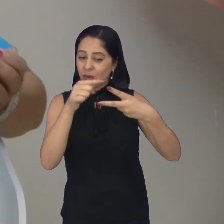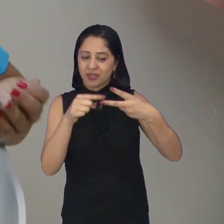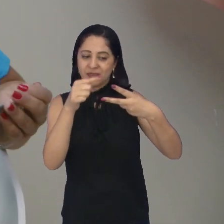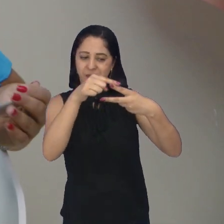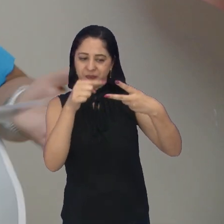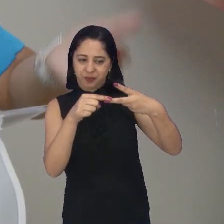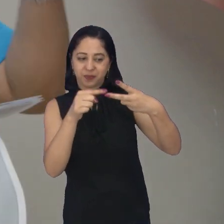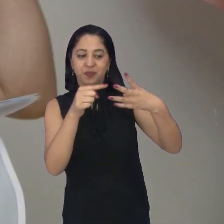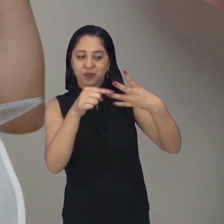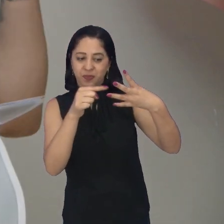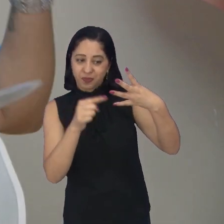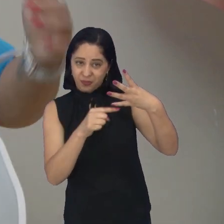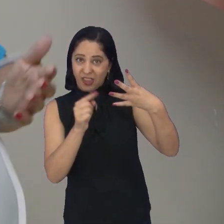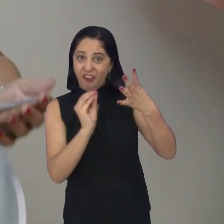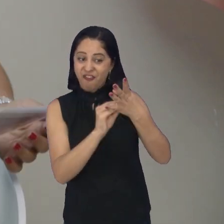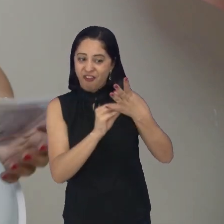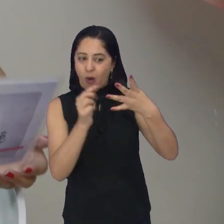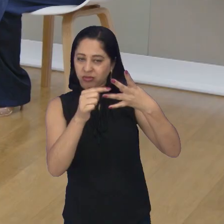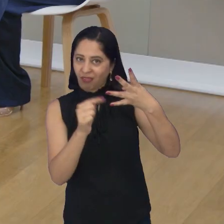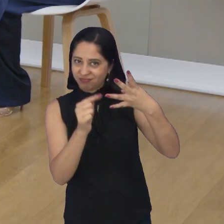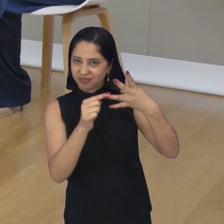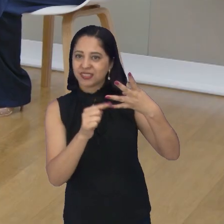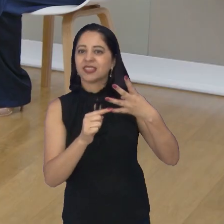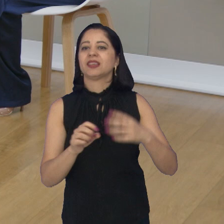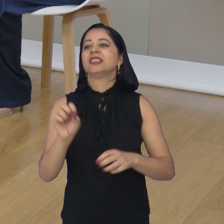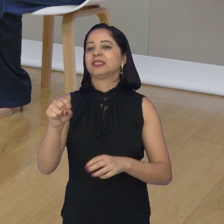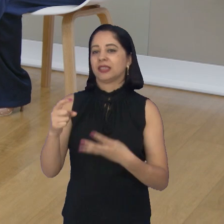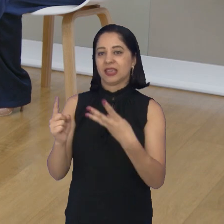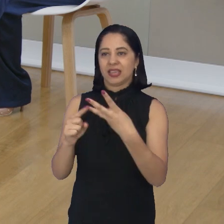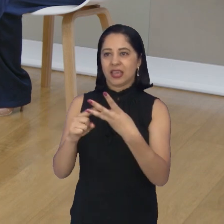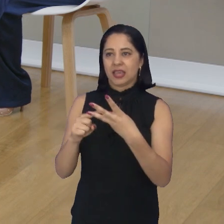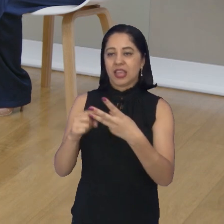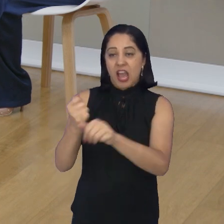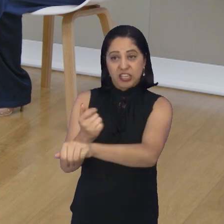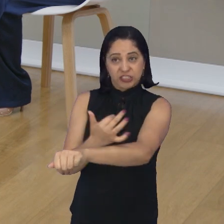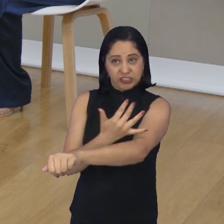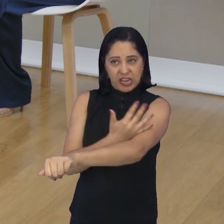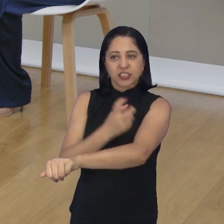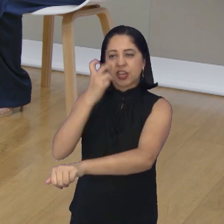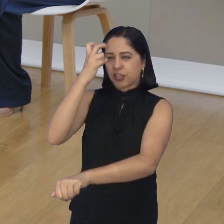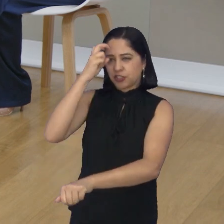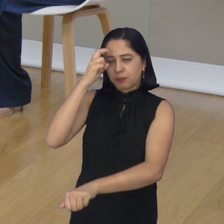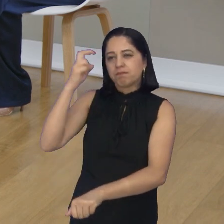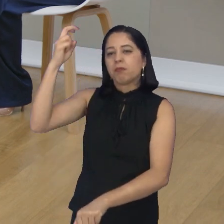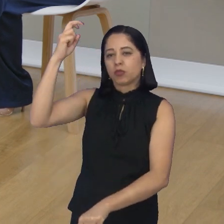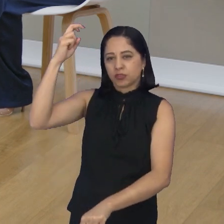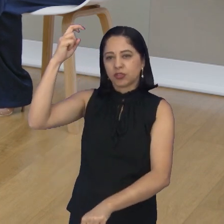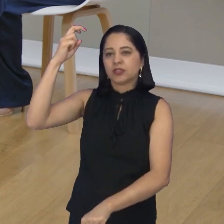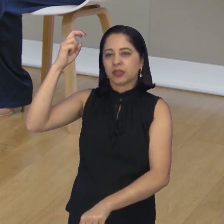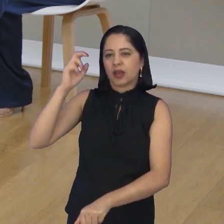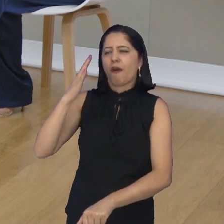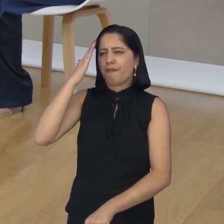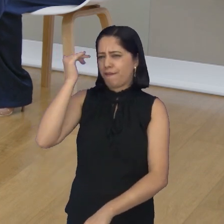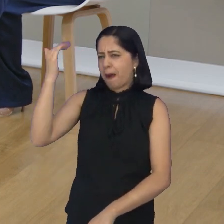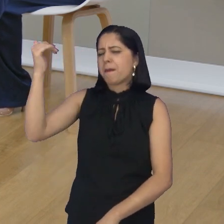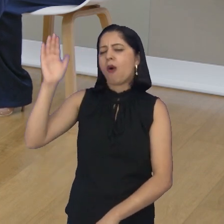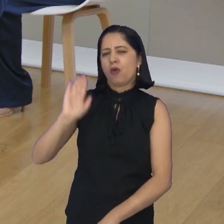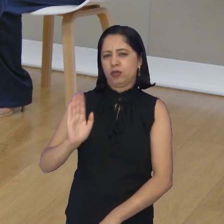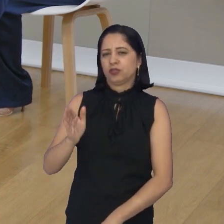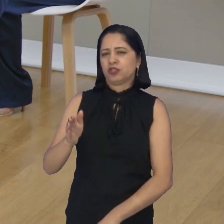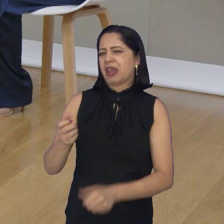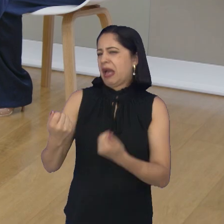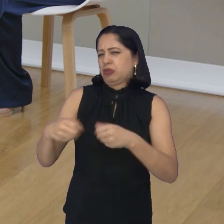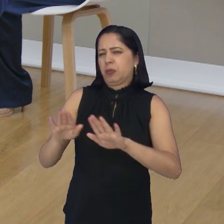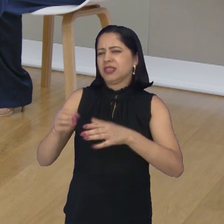educação positiva, né, Mari? Sim. Do bloco anterior. Os outros 2 é a inteligência emocional, que é tão falada, né, hoje em dia, e nem preciso